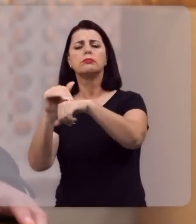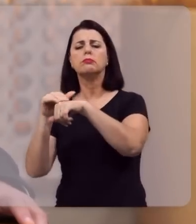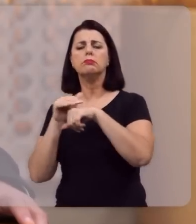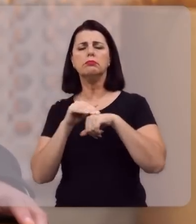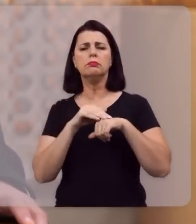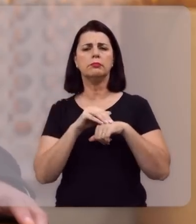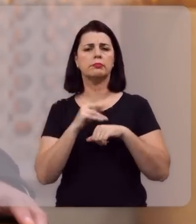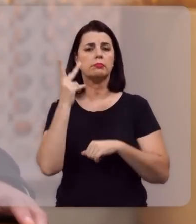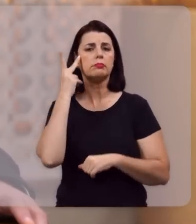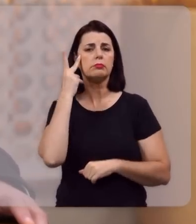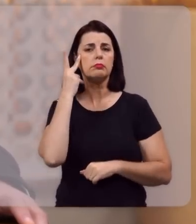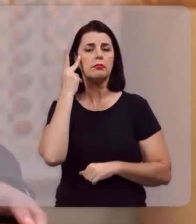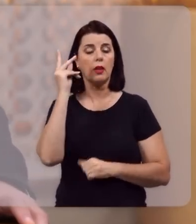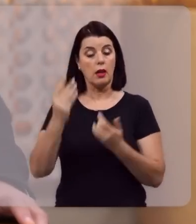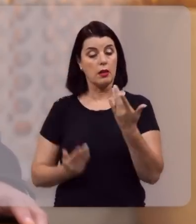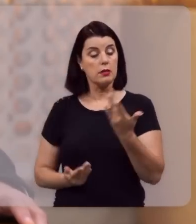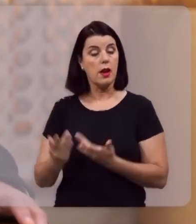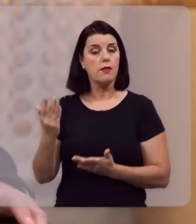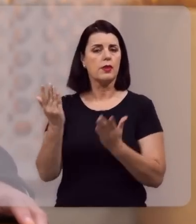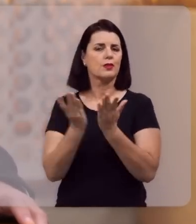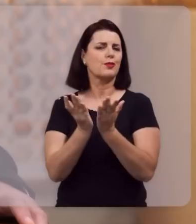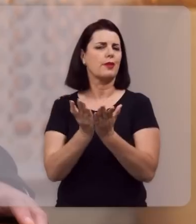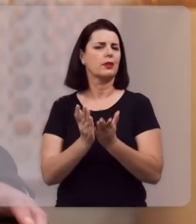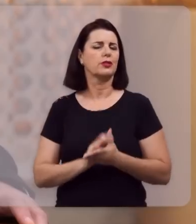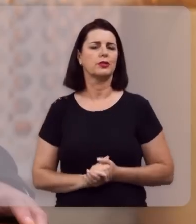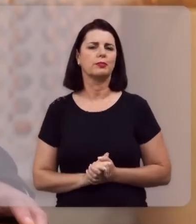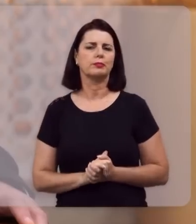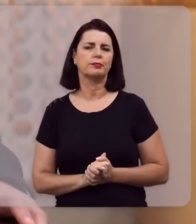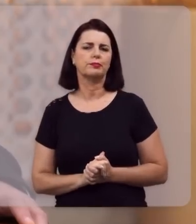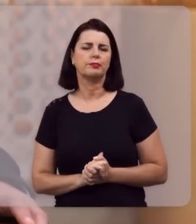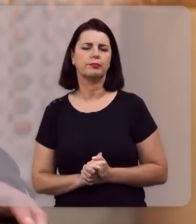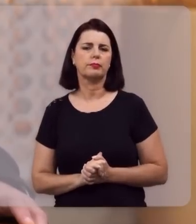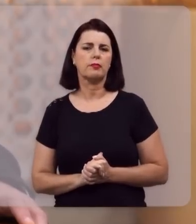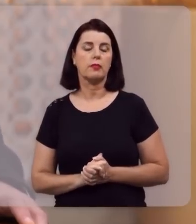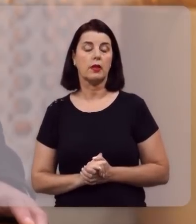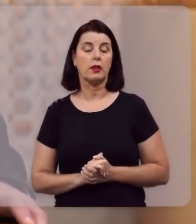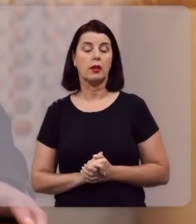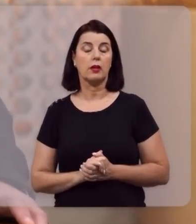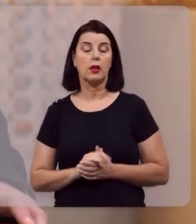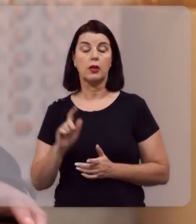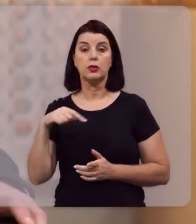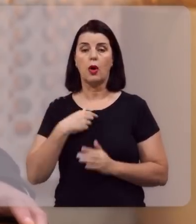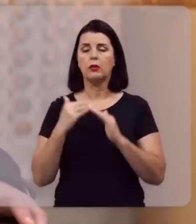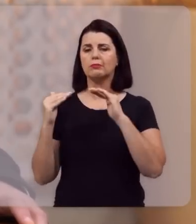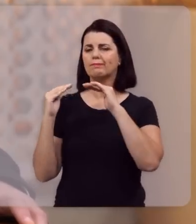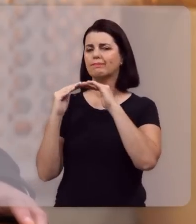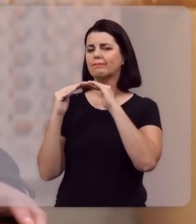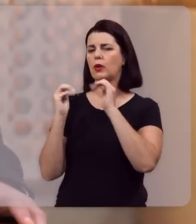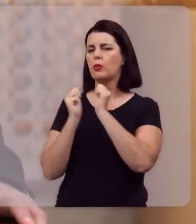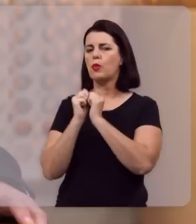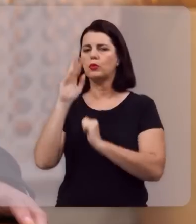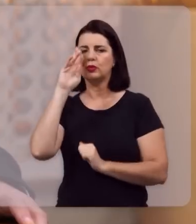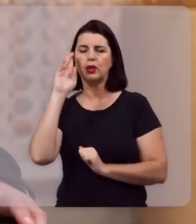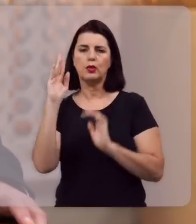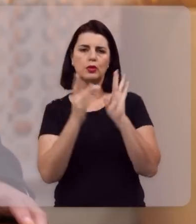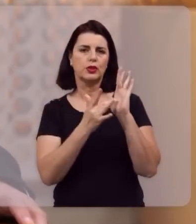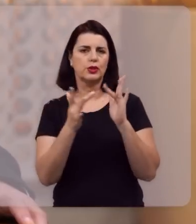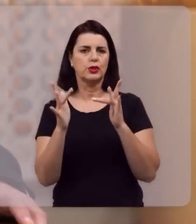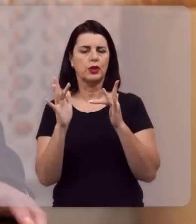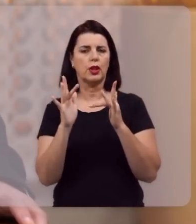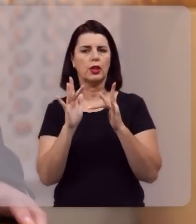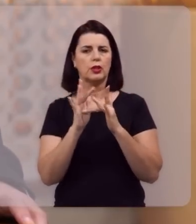chamado para o serviço cristão. Na medida que nós nos identificamos com o Senhor, então,